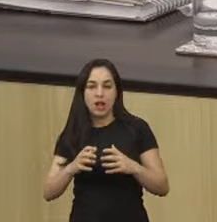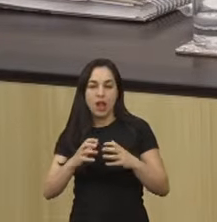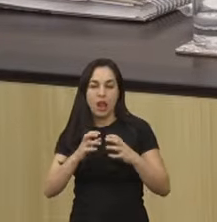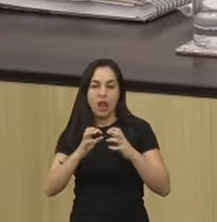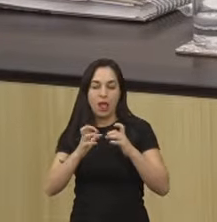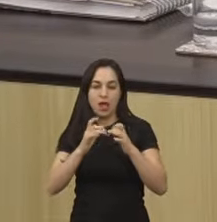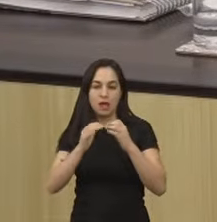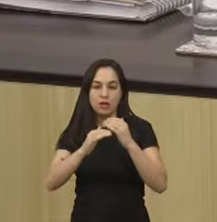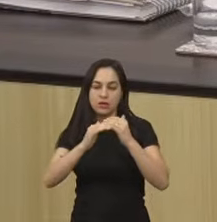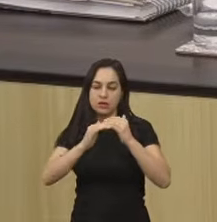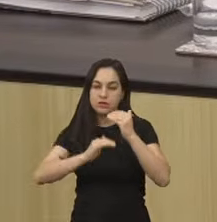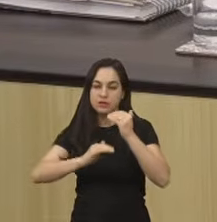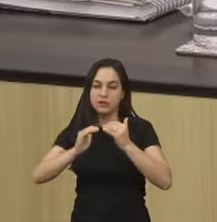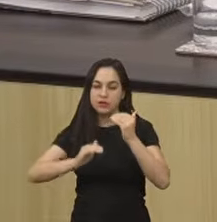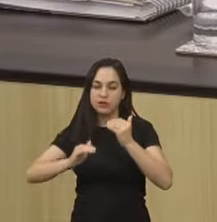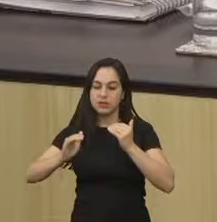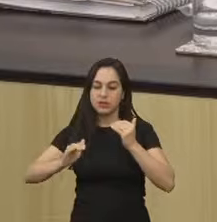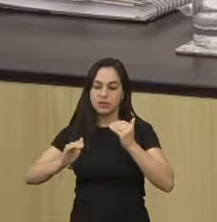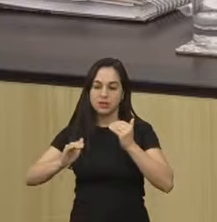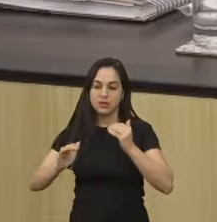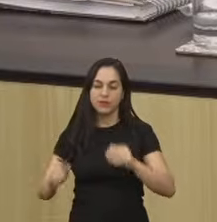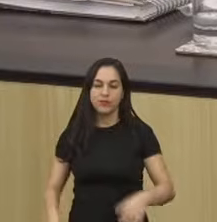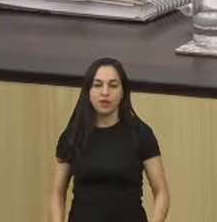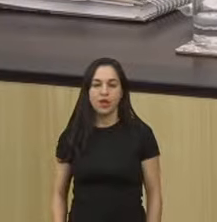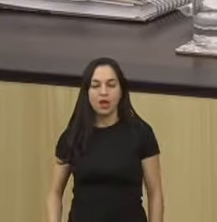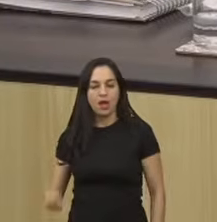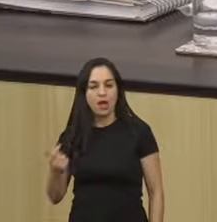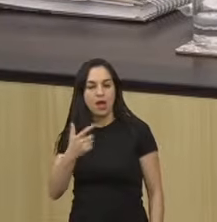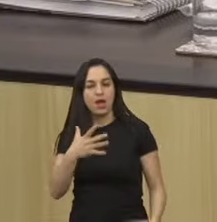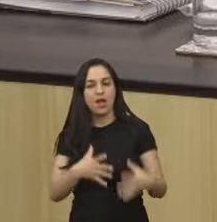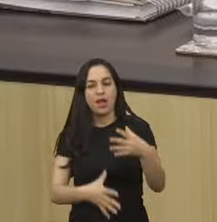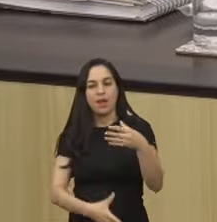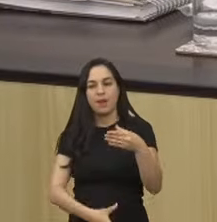neurodivergência. Justificativa. A presente emenda